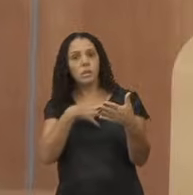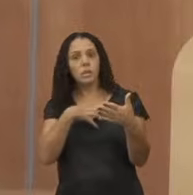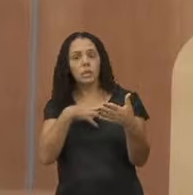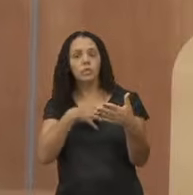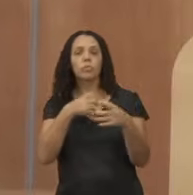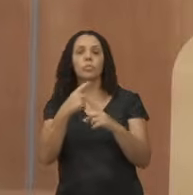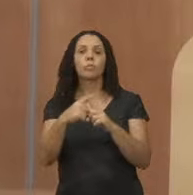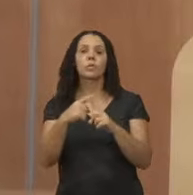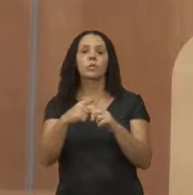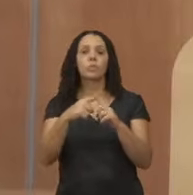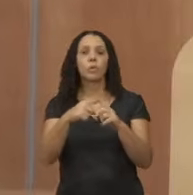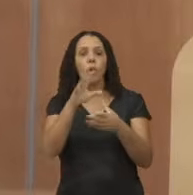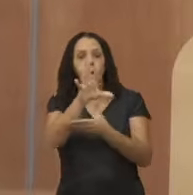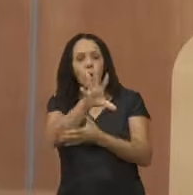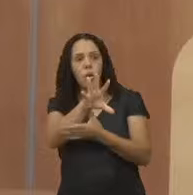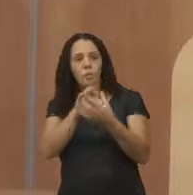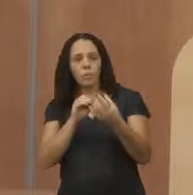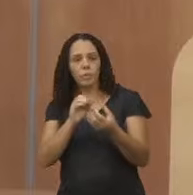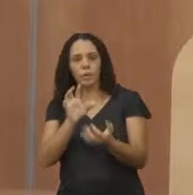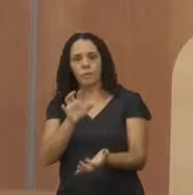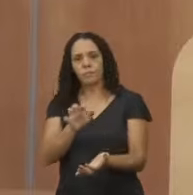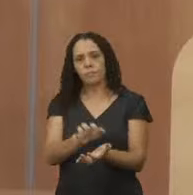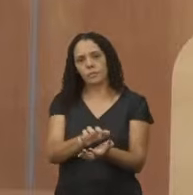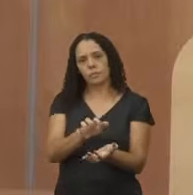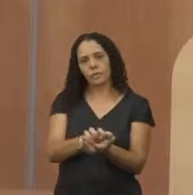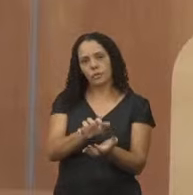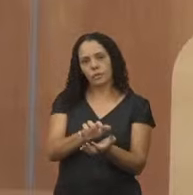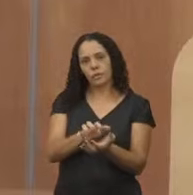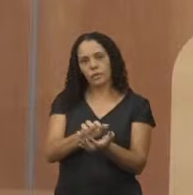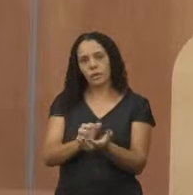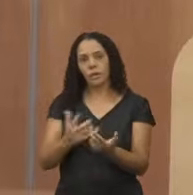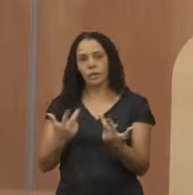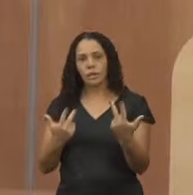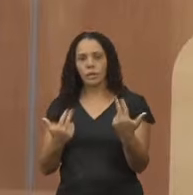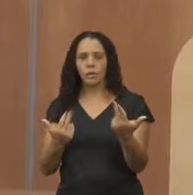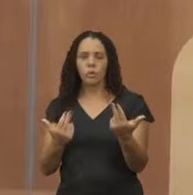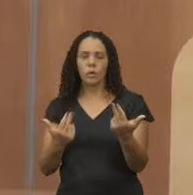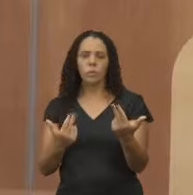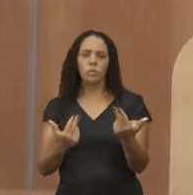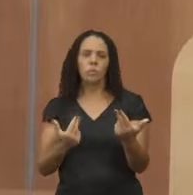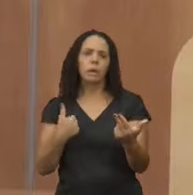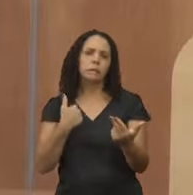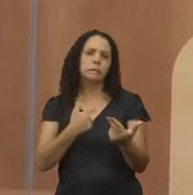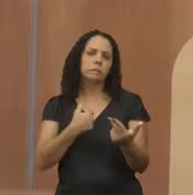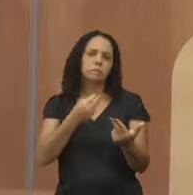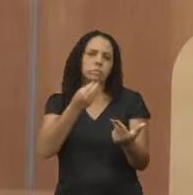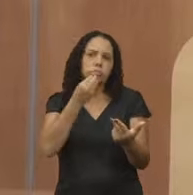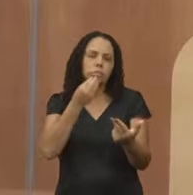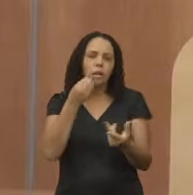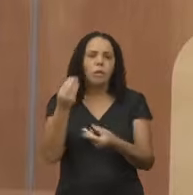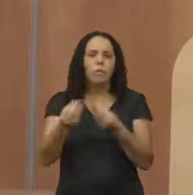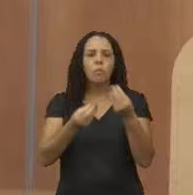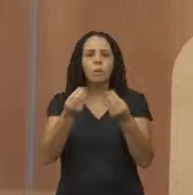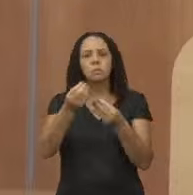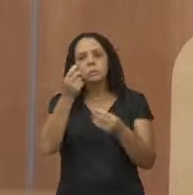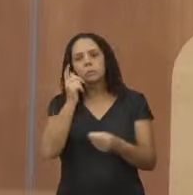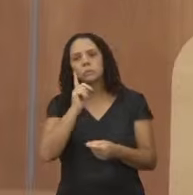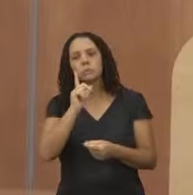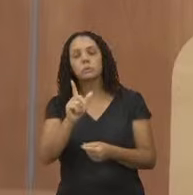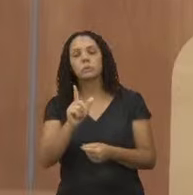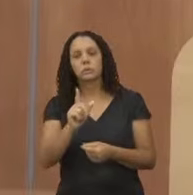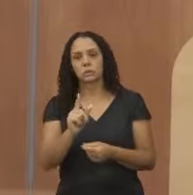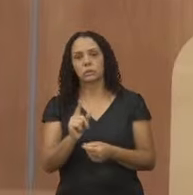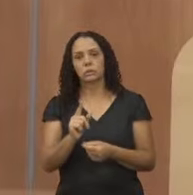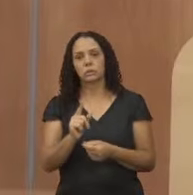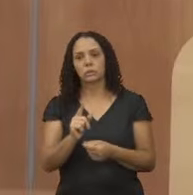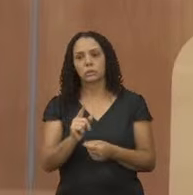pudesse trazer isso para Jacareí, e a gente estava buscando de que maneira poderíamos amarrar essa ideia para que